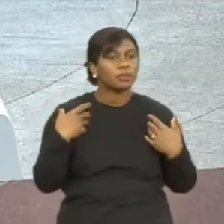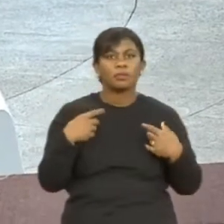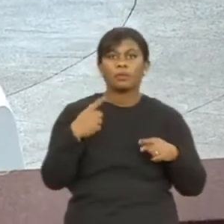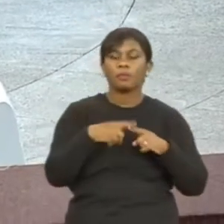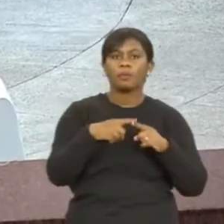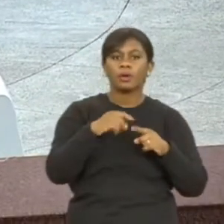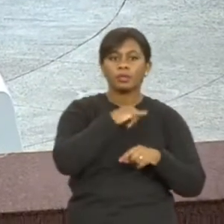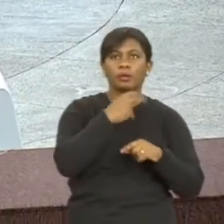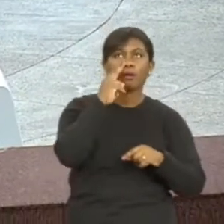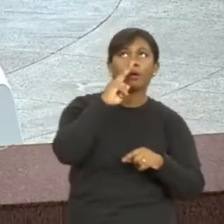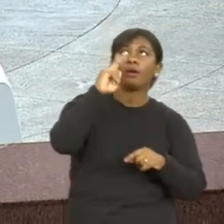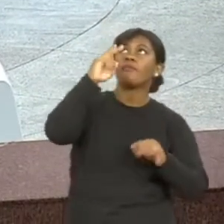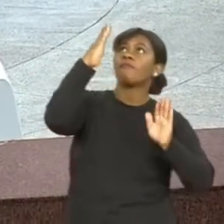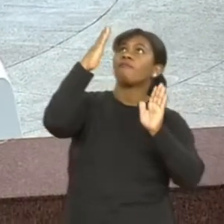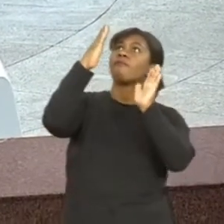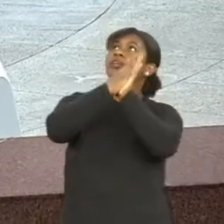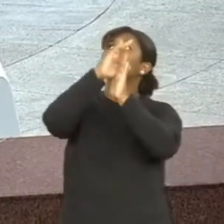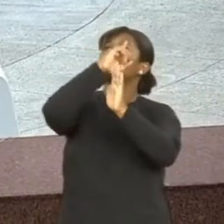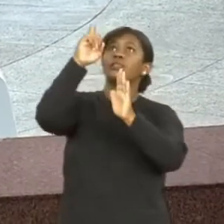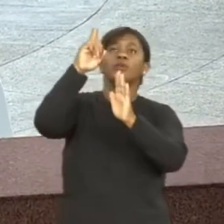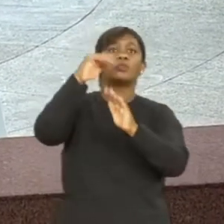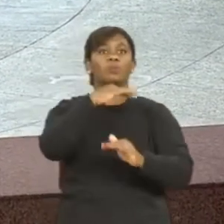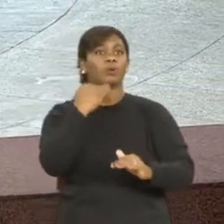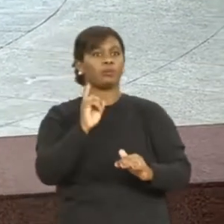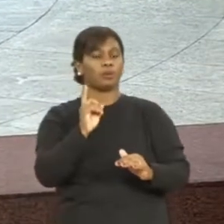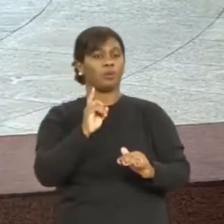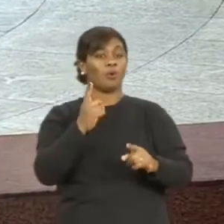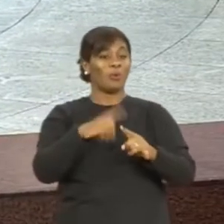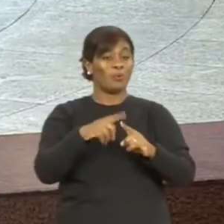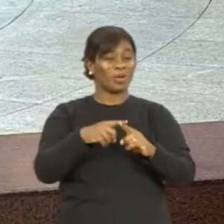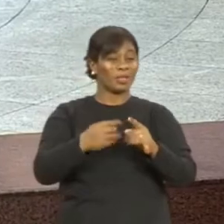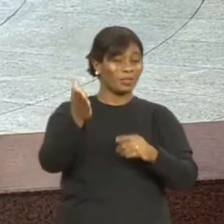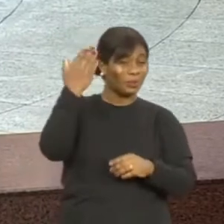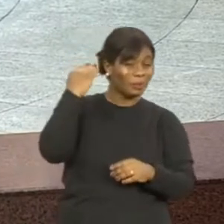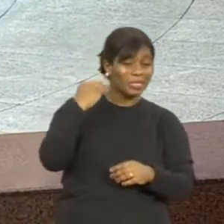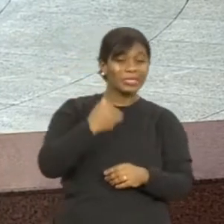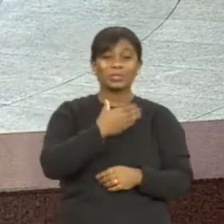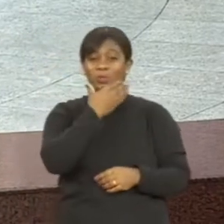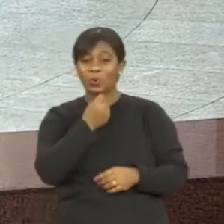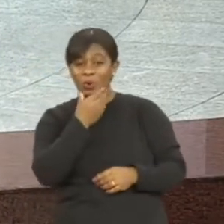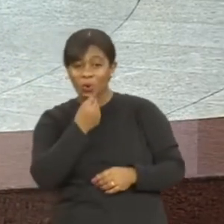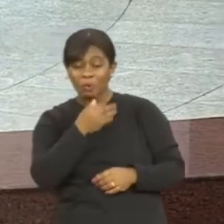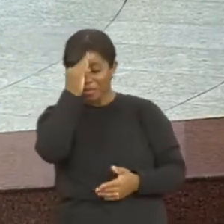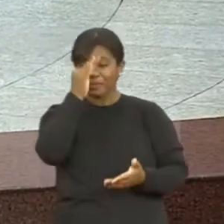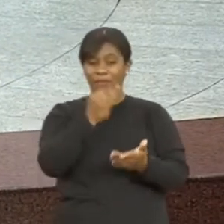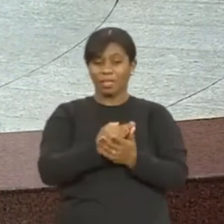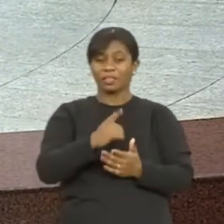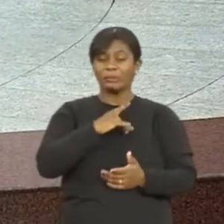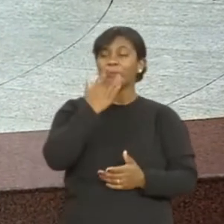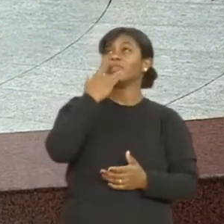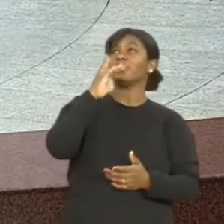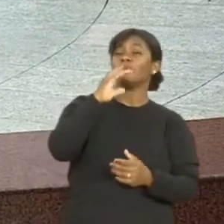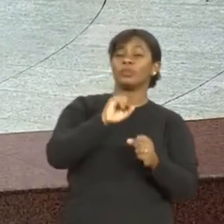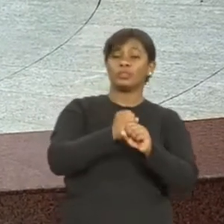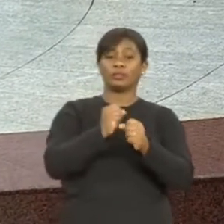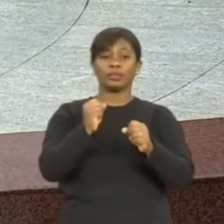Deus face a face e não tinha morrido. No passado, os homens de fé, eles tinham um temor tão grande, porque